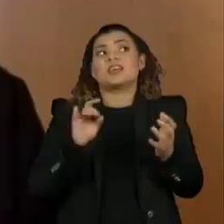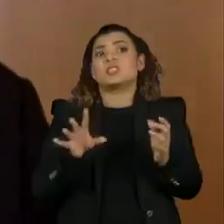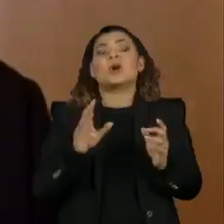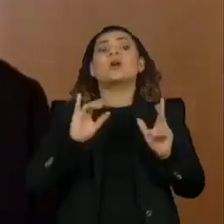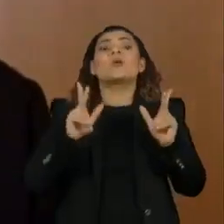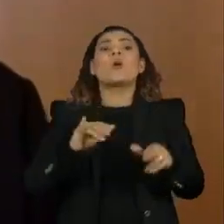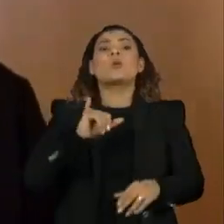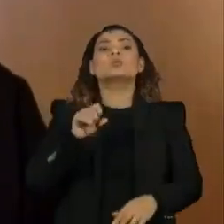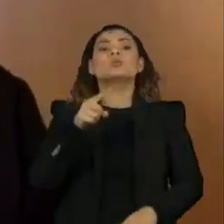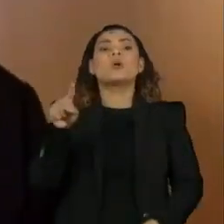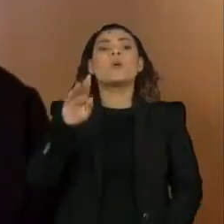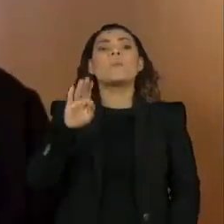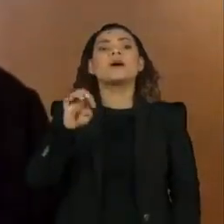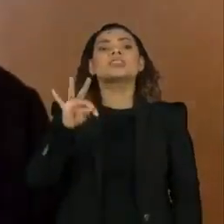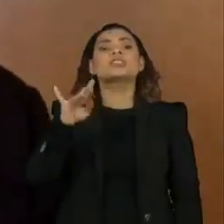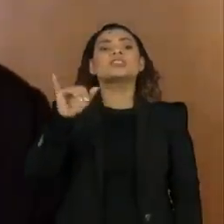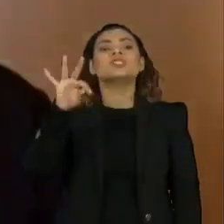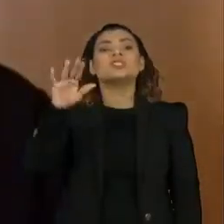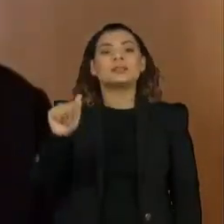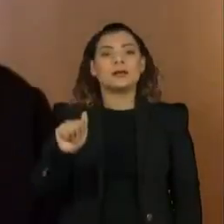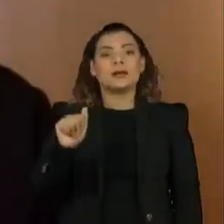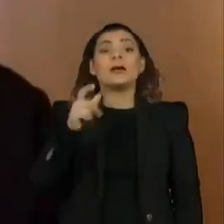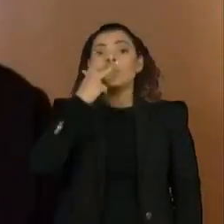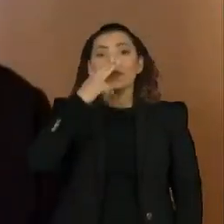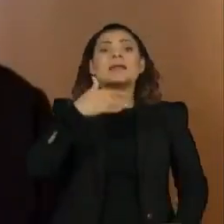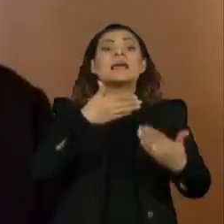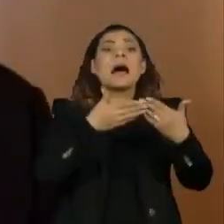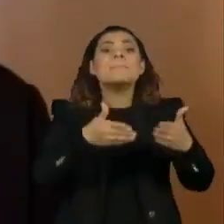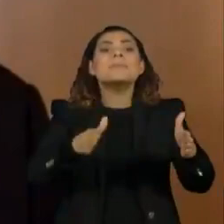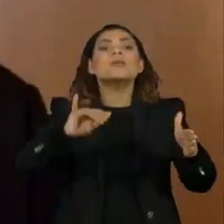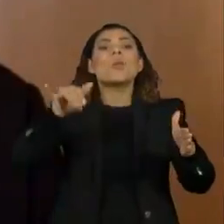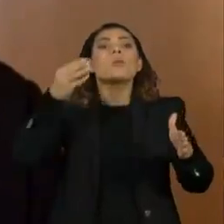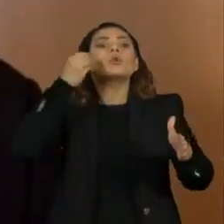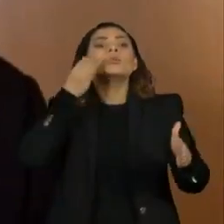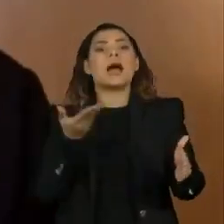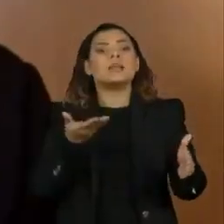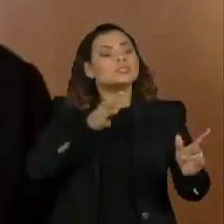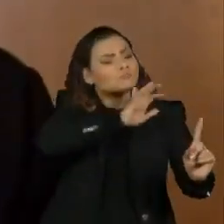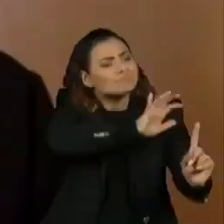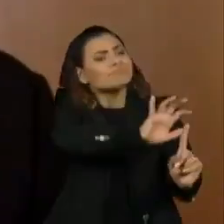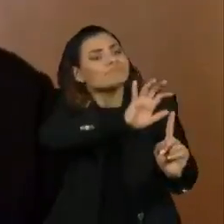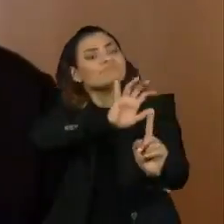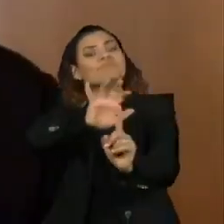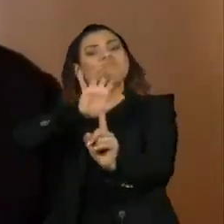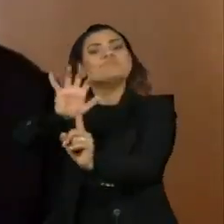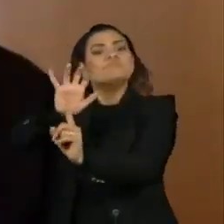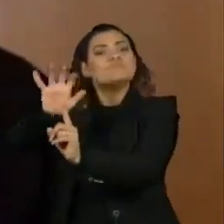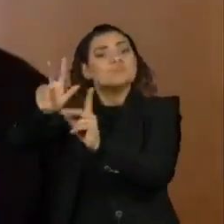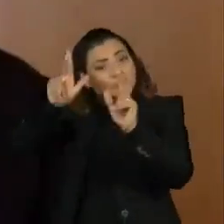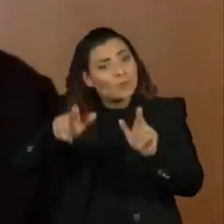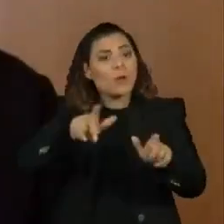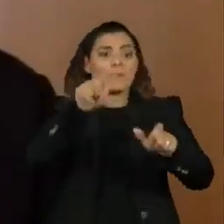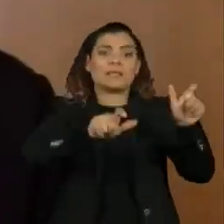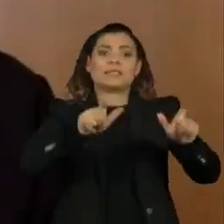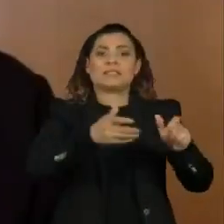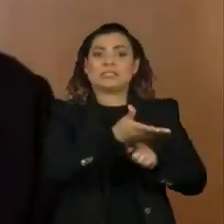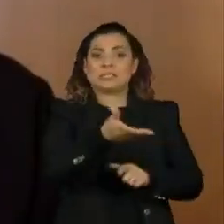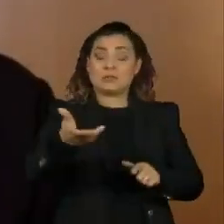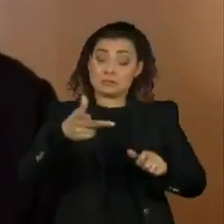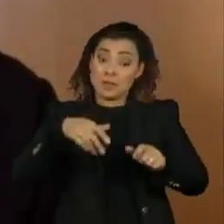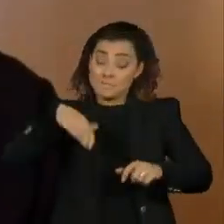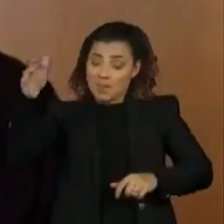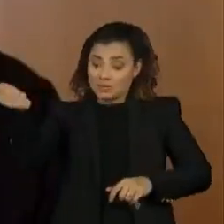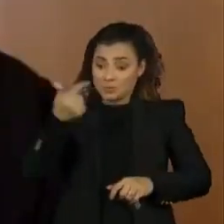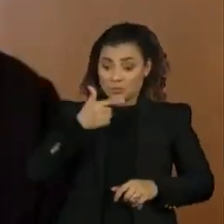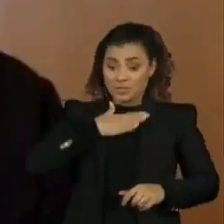João Batista, né? Aplainando o terreno, abrindo caminhos para que outras pessoas, inclusive mais credenciadas do que